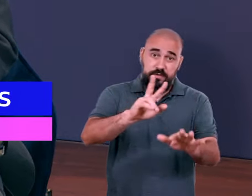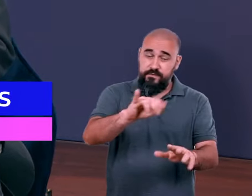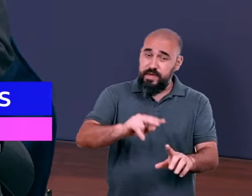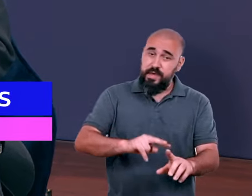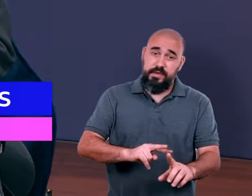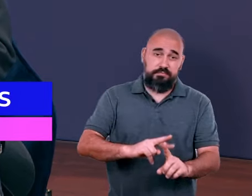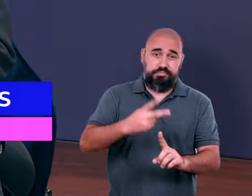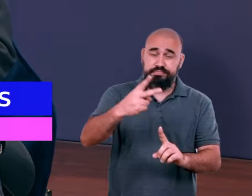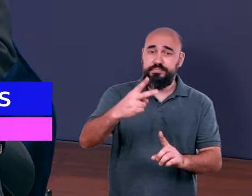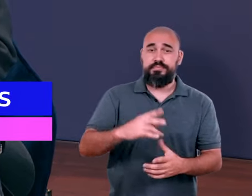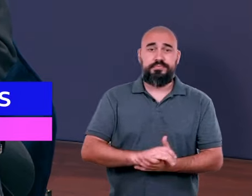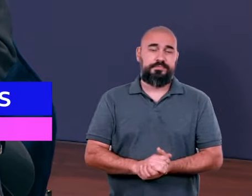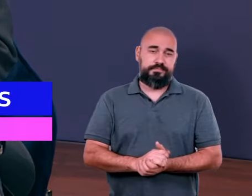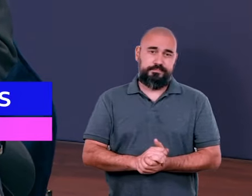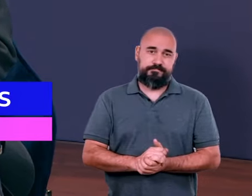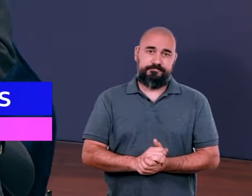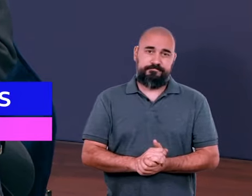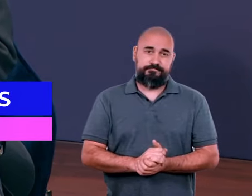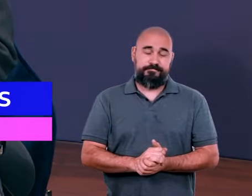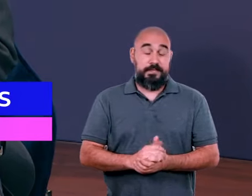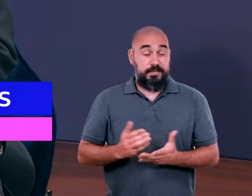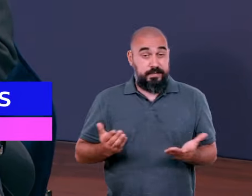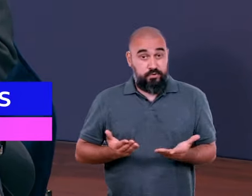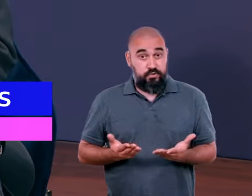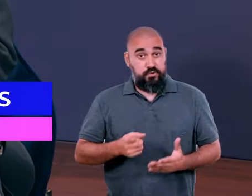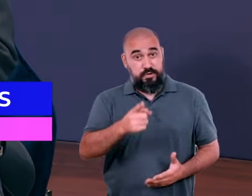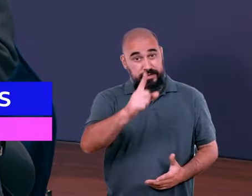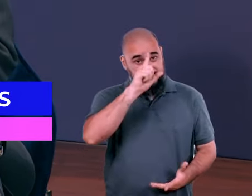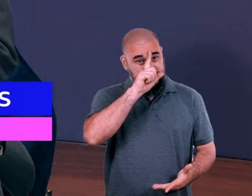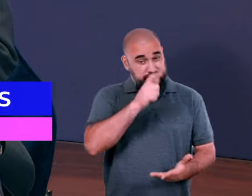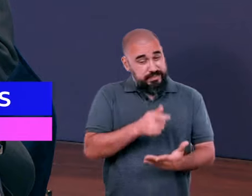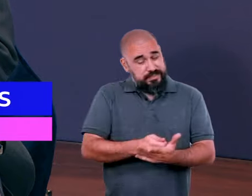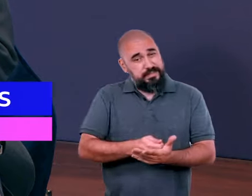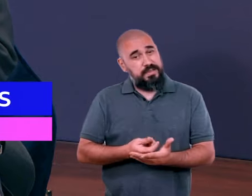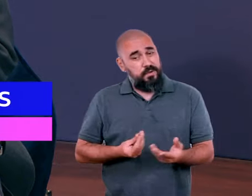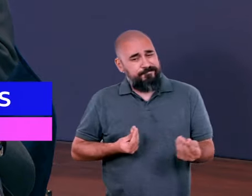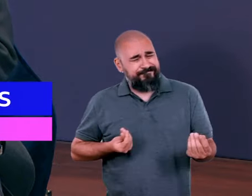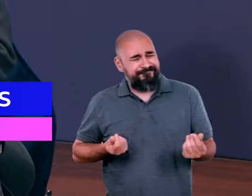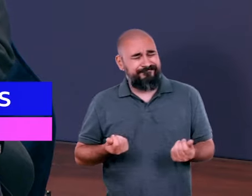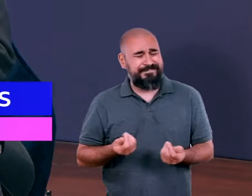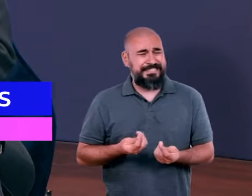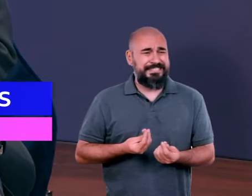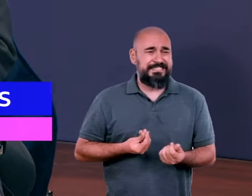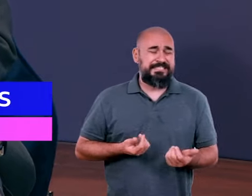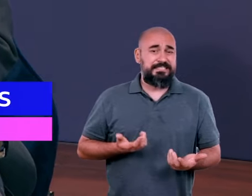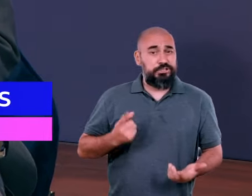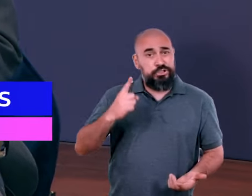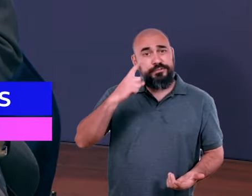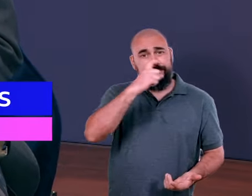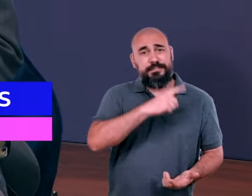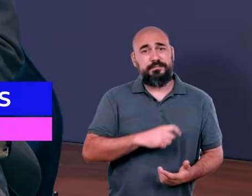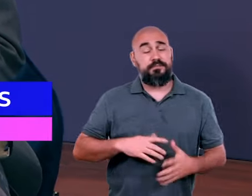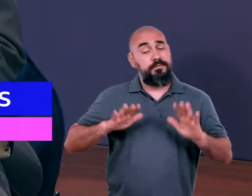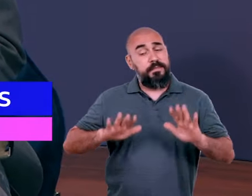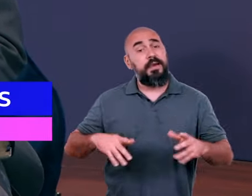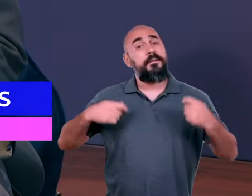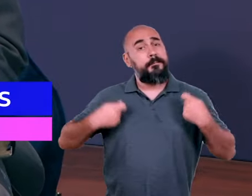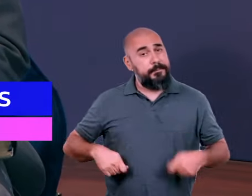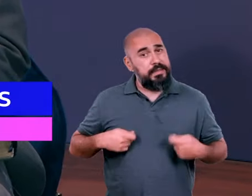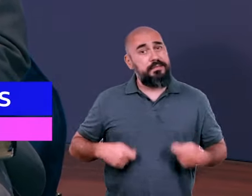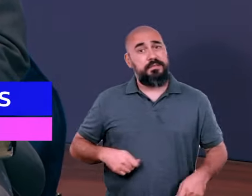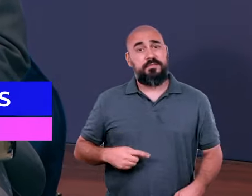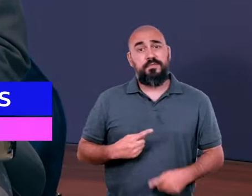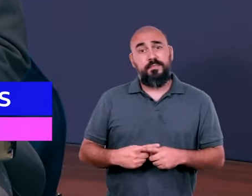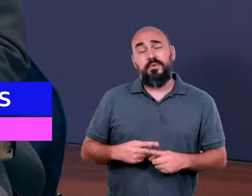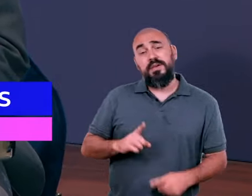aquilo que Ele espera. Essa parte é uma parte sensível, é verdade, mas também é necessária, porque